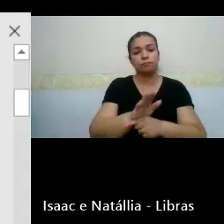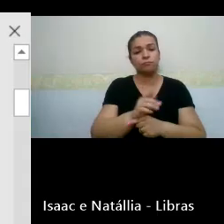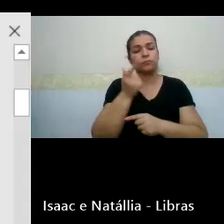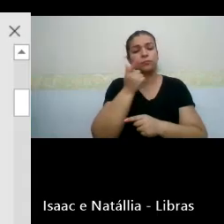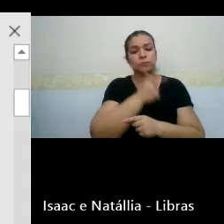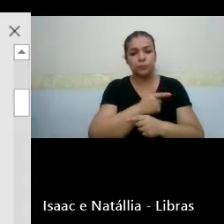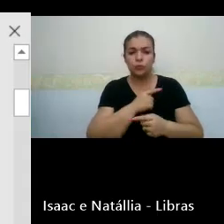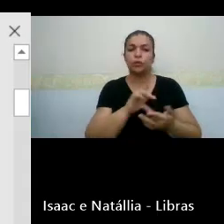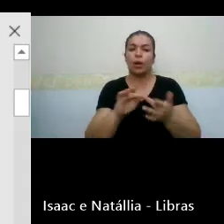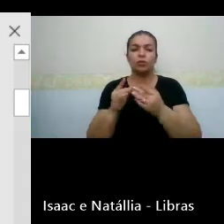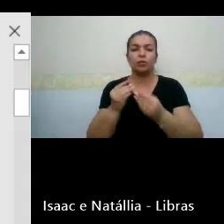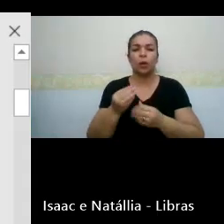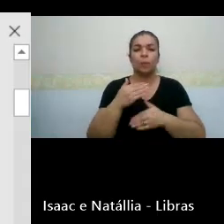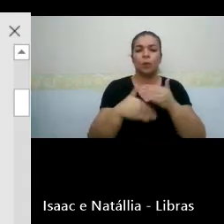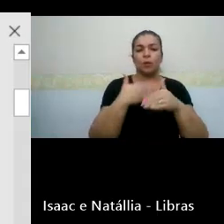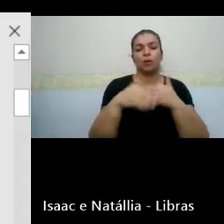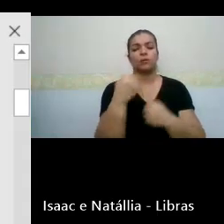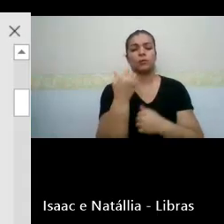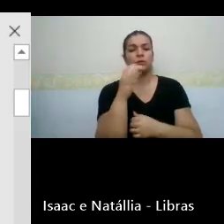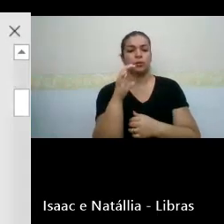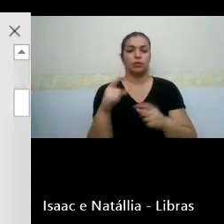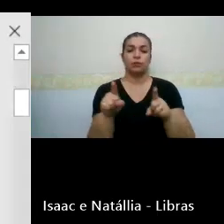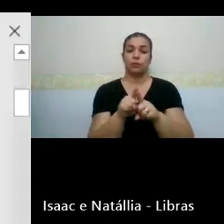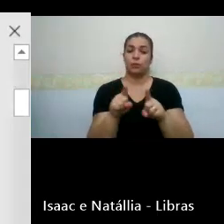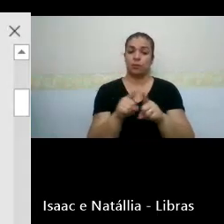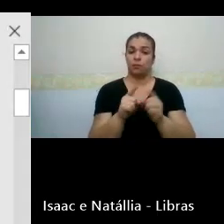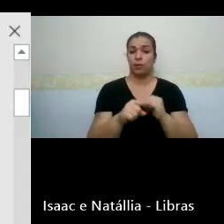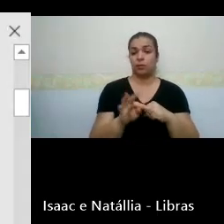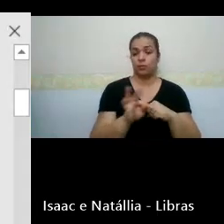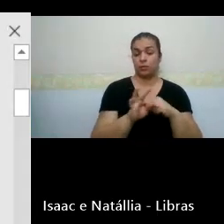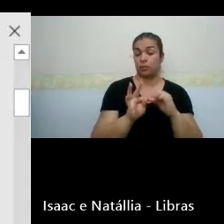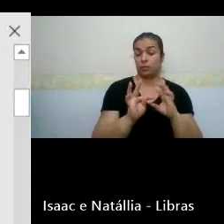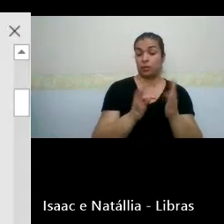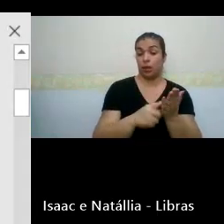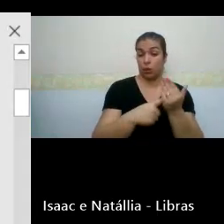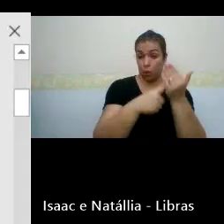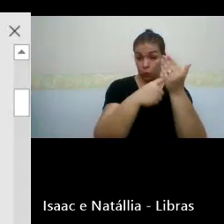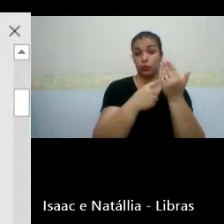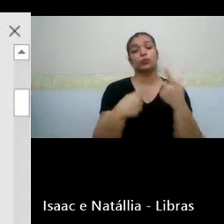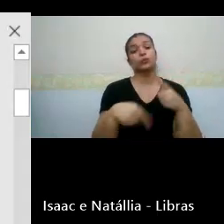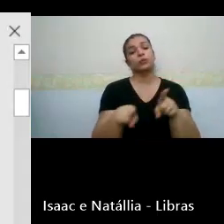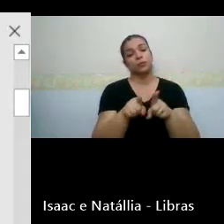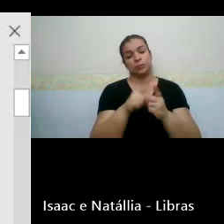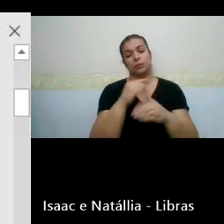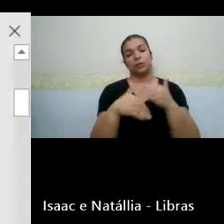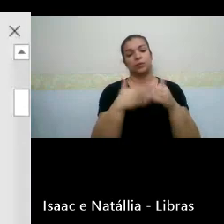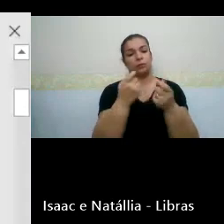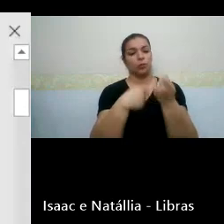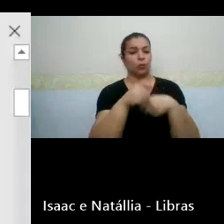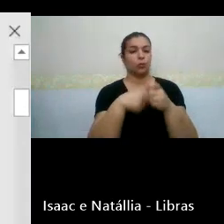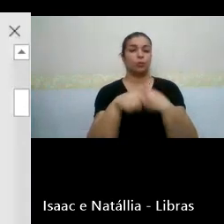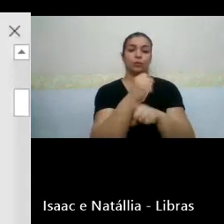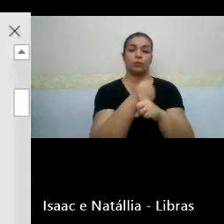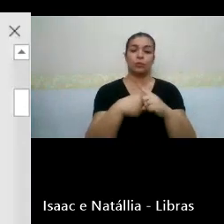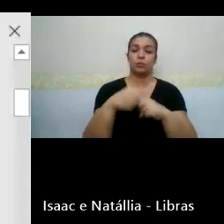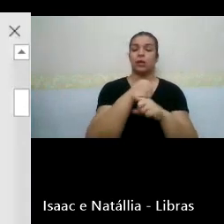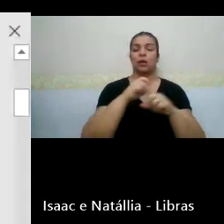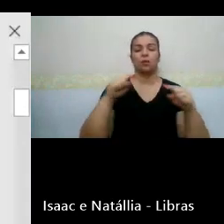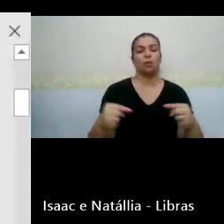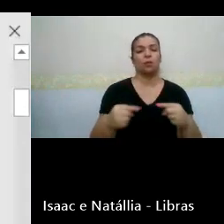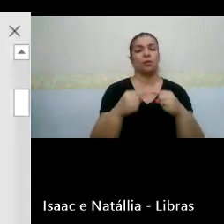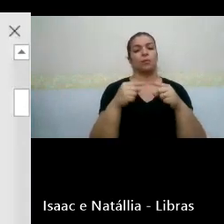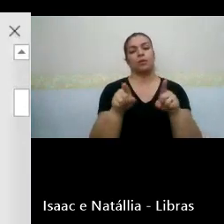progressos científicos e tecnológicos. E o desenvolvimento econômico-social também, ele deve ser contemplado